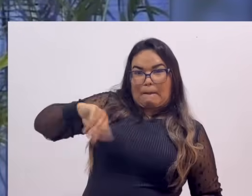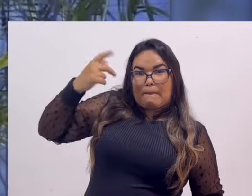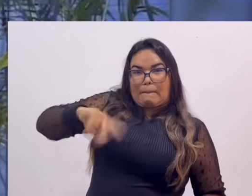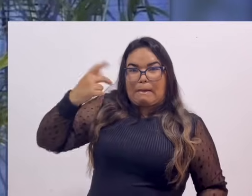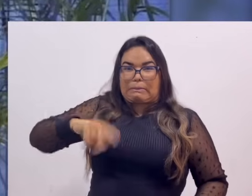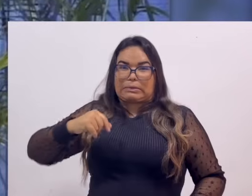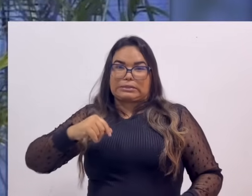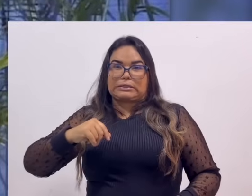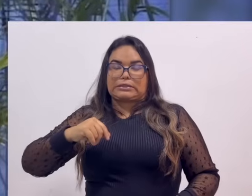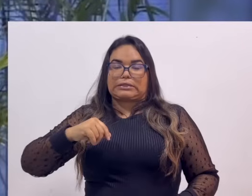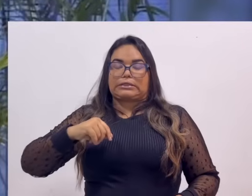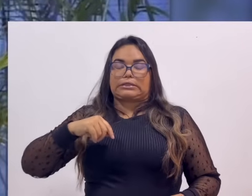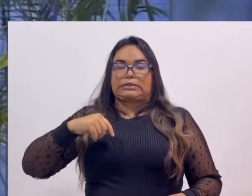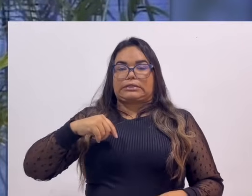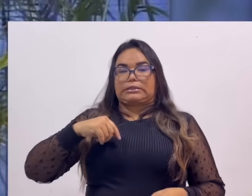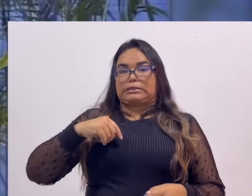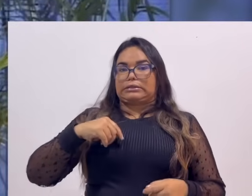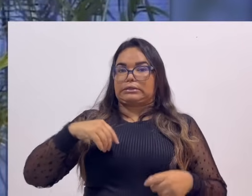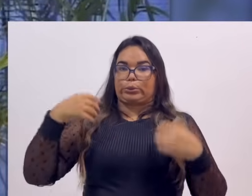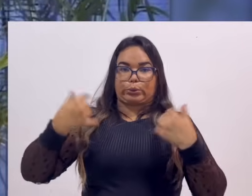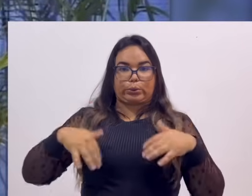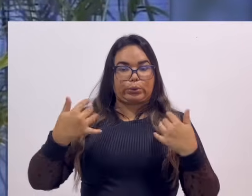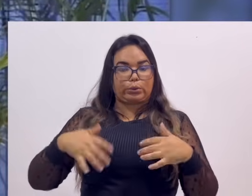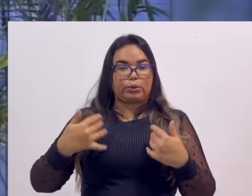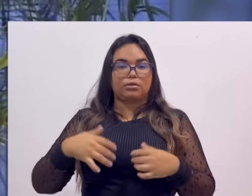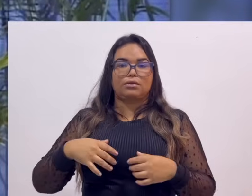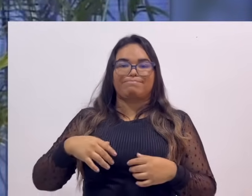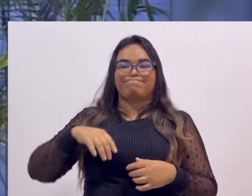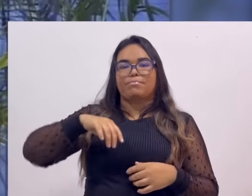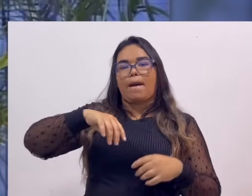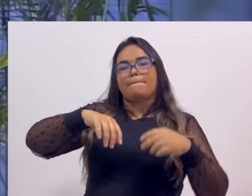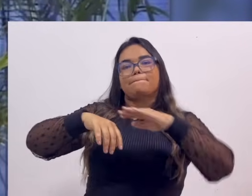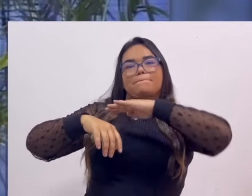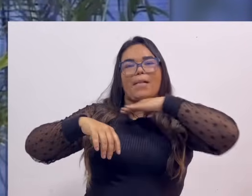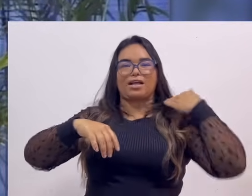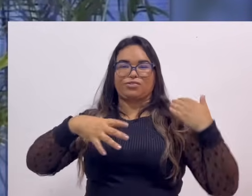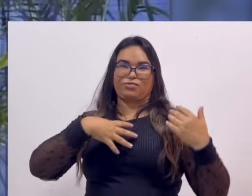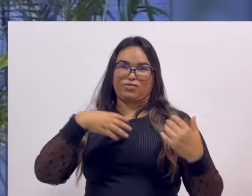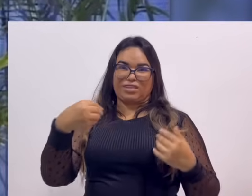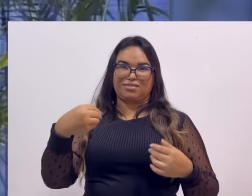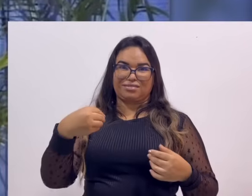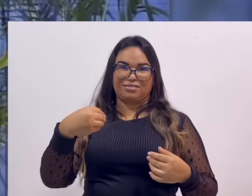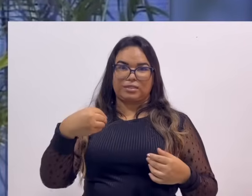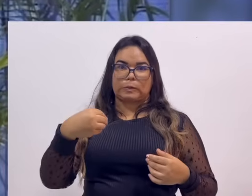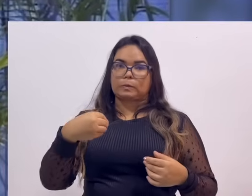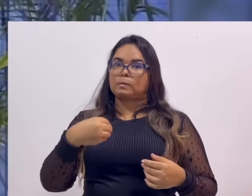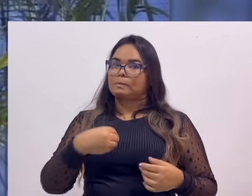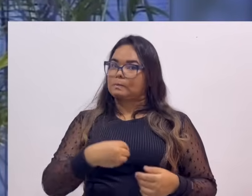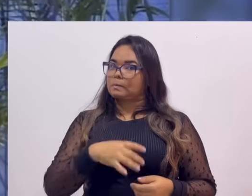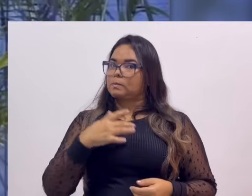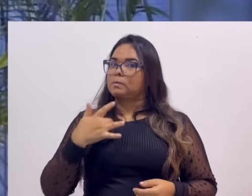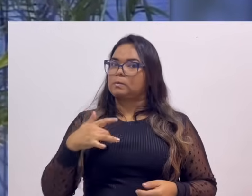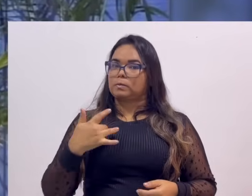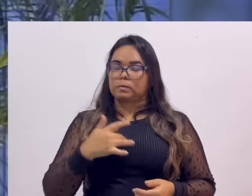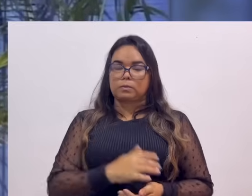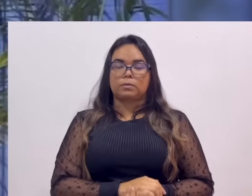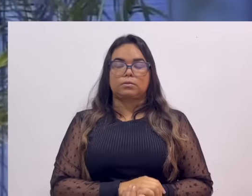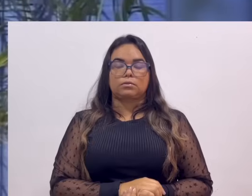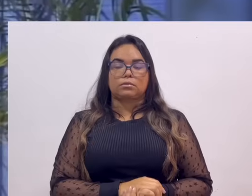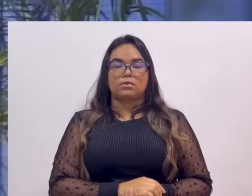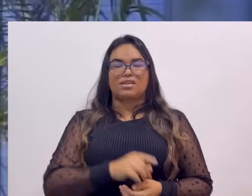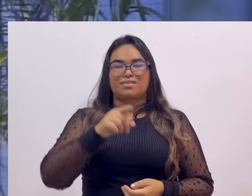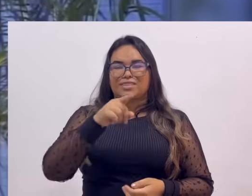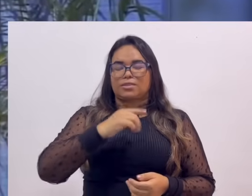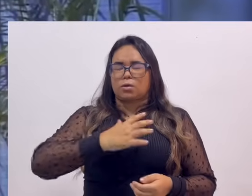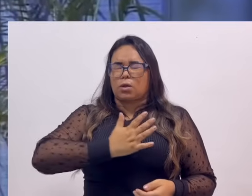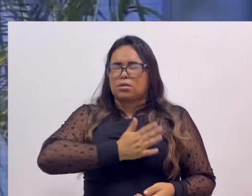mutilam, a estrangulam e a deixam morta. Horroroso. E você está